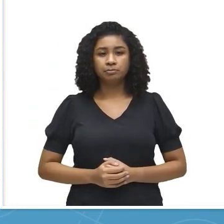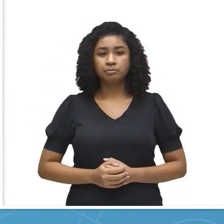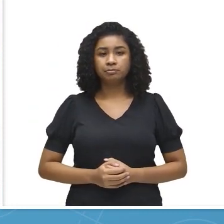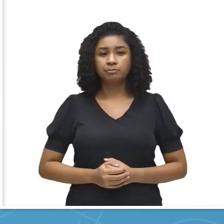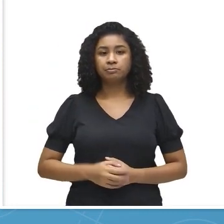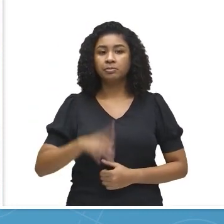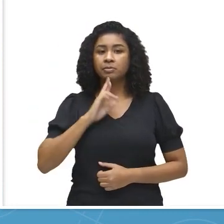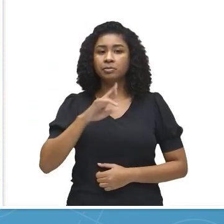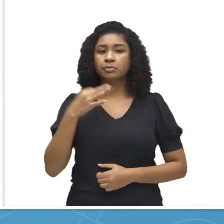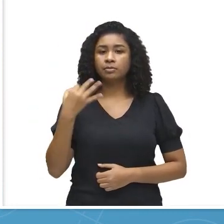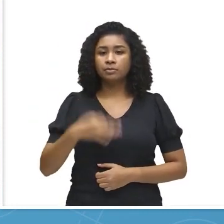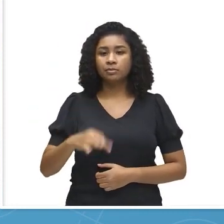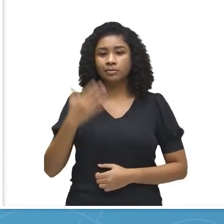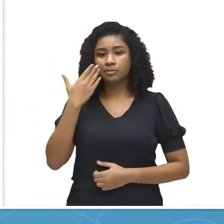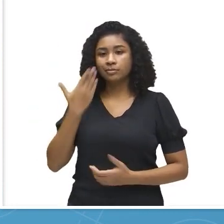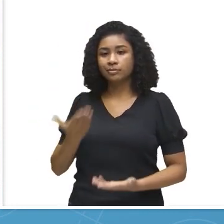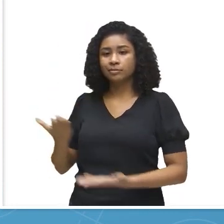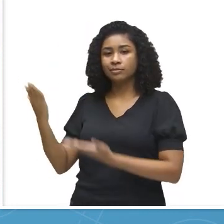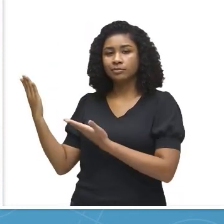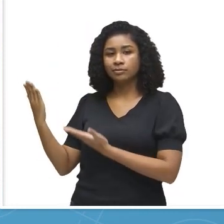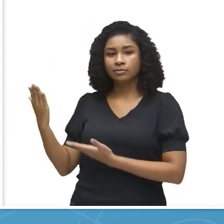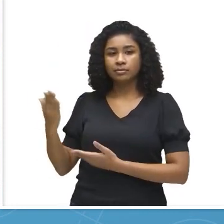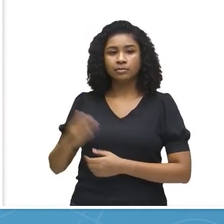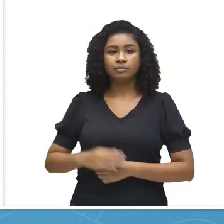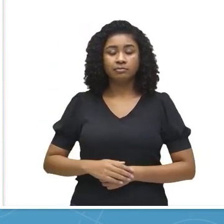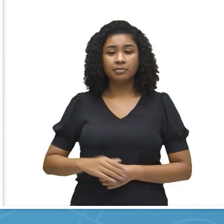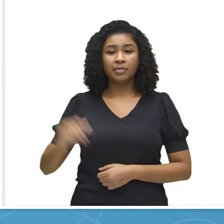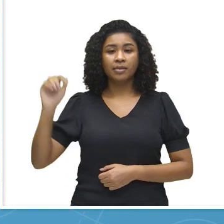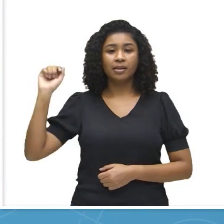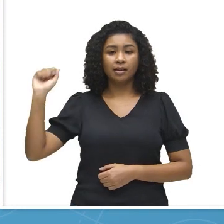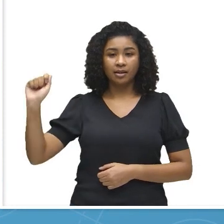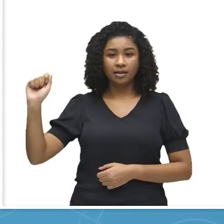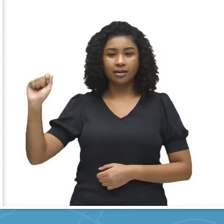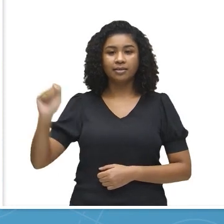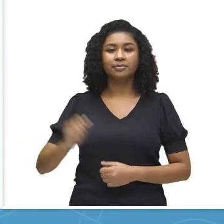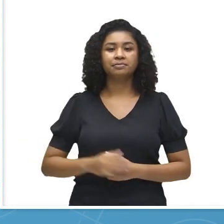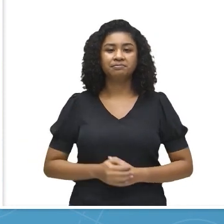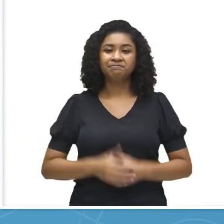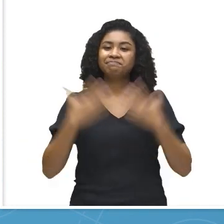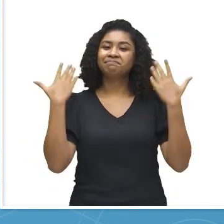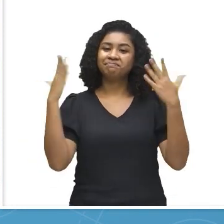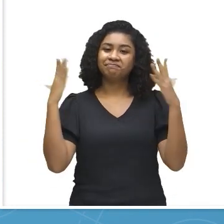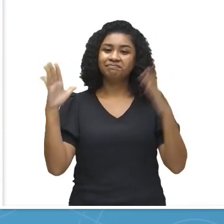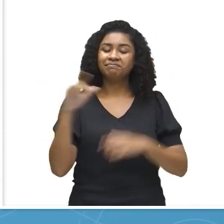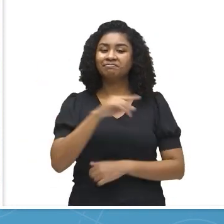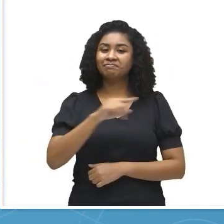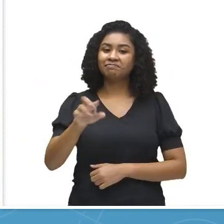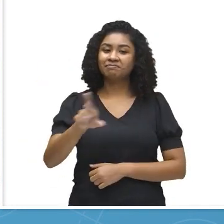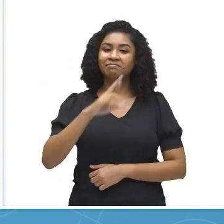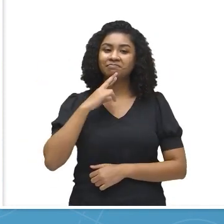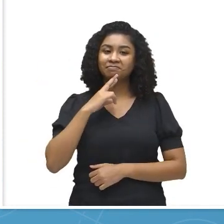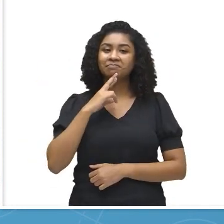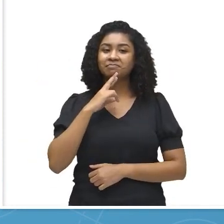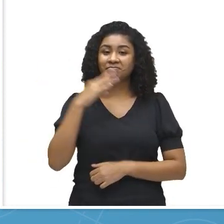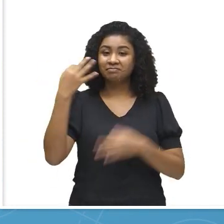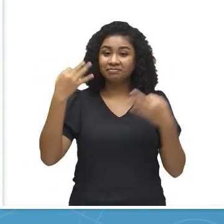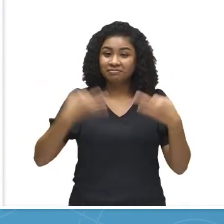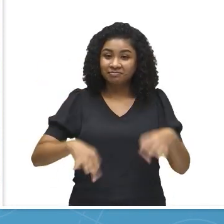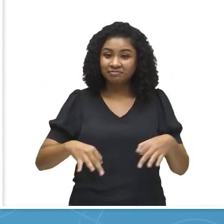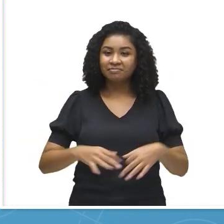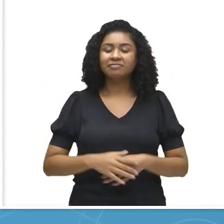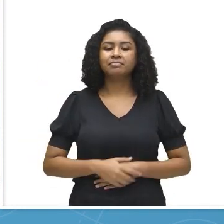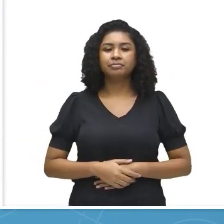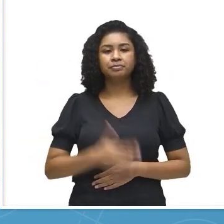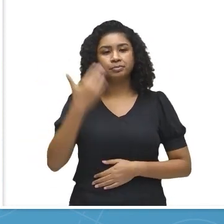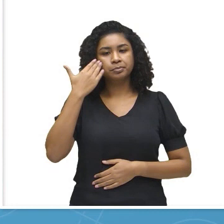correta. É a opção A. Parabéns se você conseguiu acertar e compreender a questão. O comentário diz o